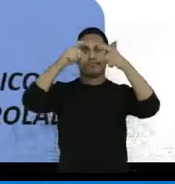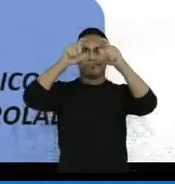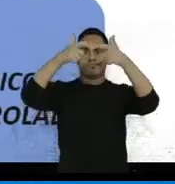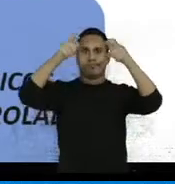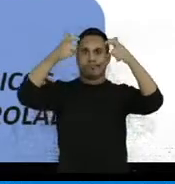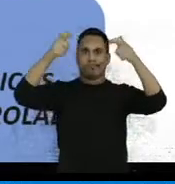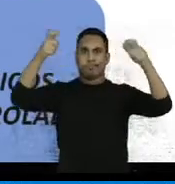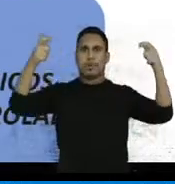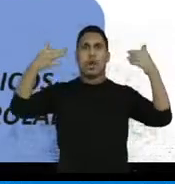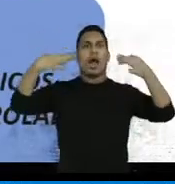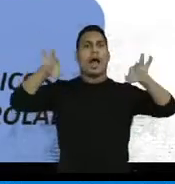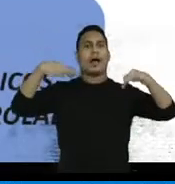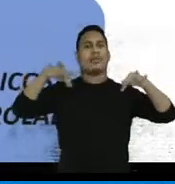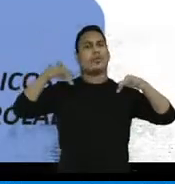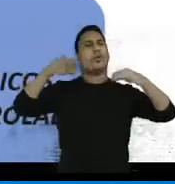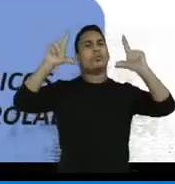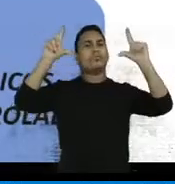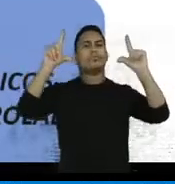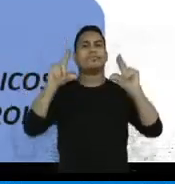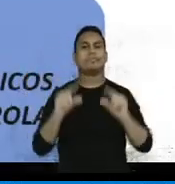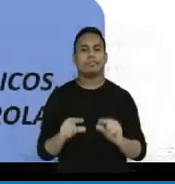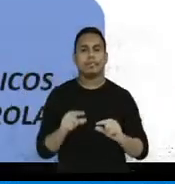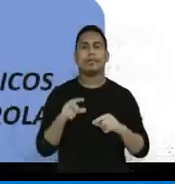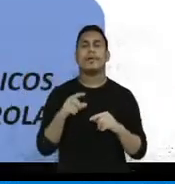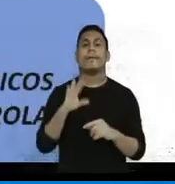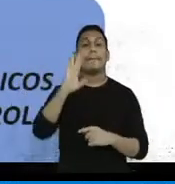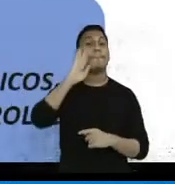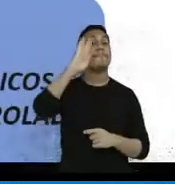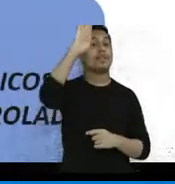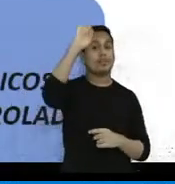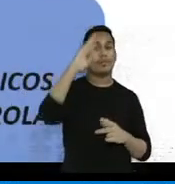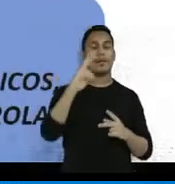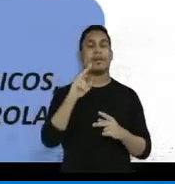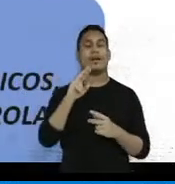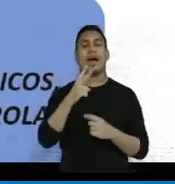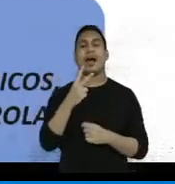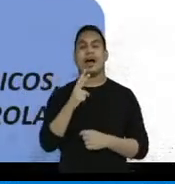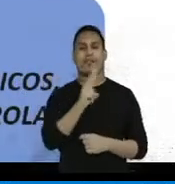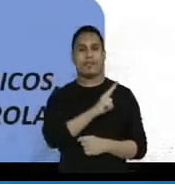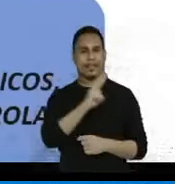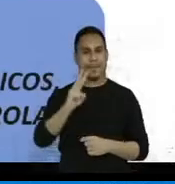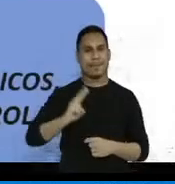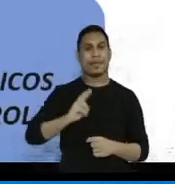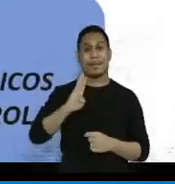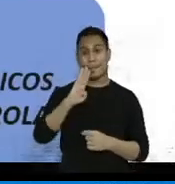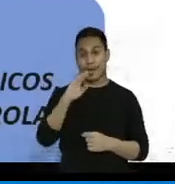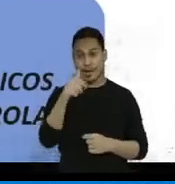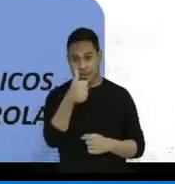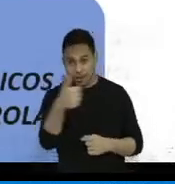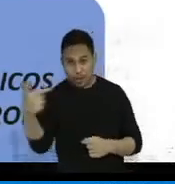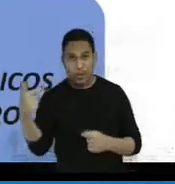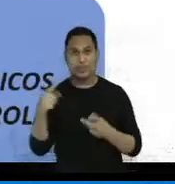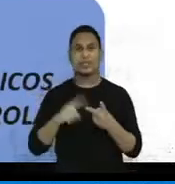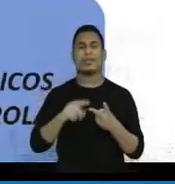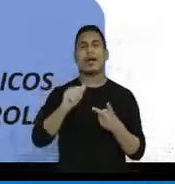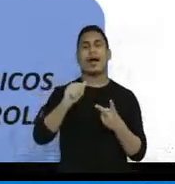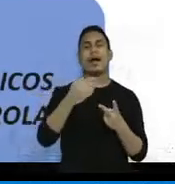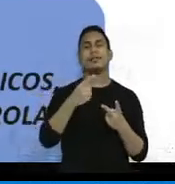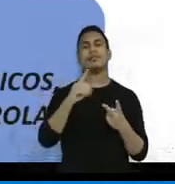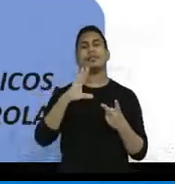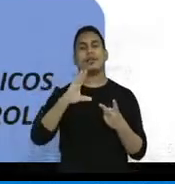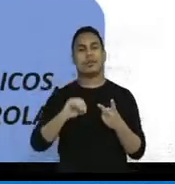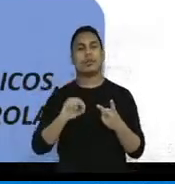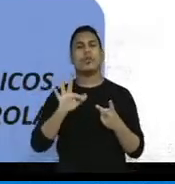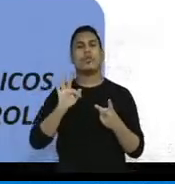principalmente a vitamina B12 e o ácido fólico. Às vezes nós vamos fazer exame de sangue, a B12 está bem baixinha, o ácido fólico